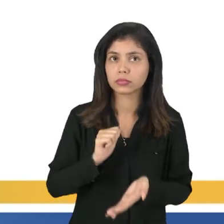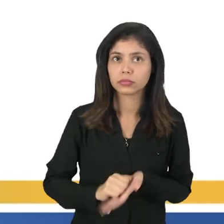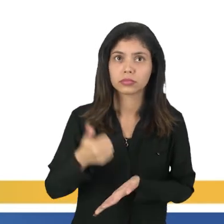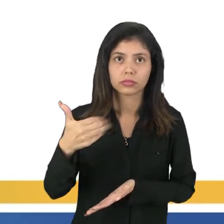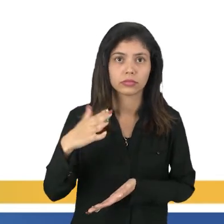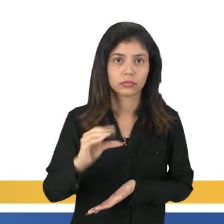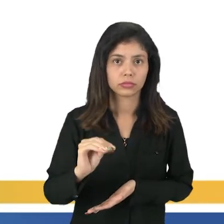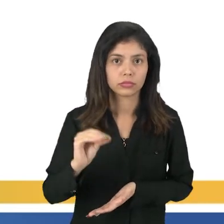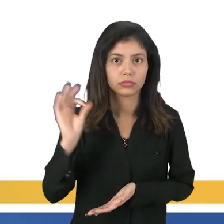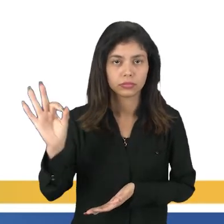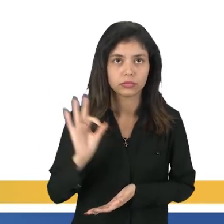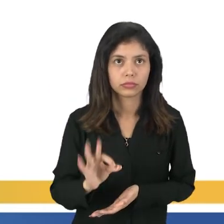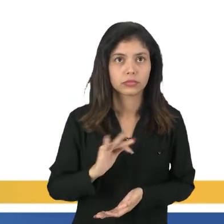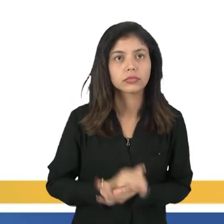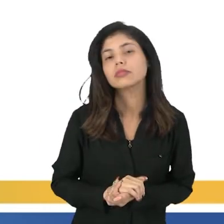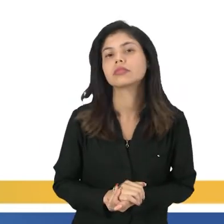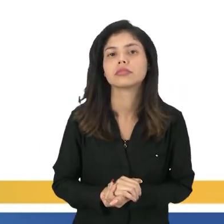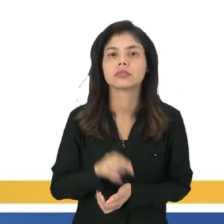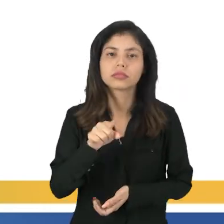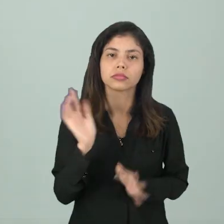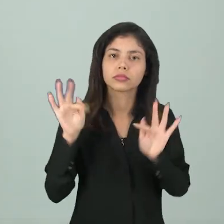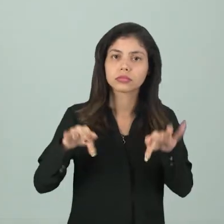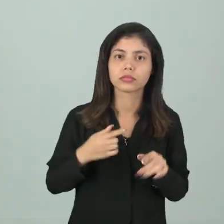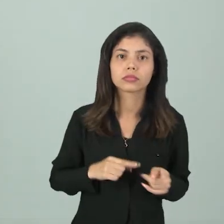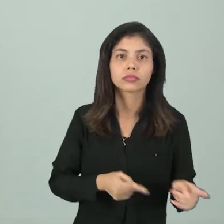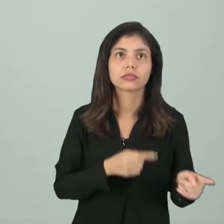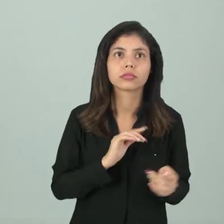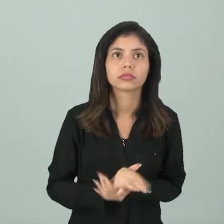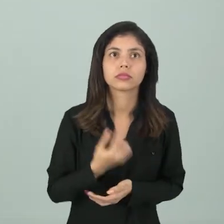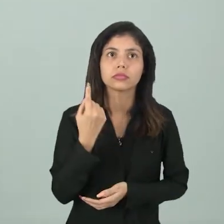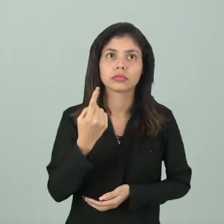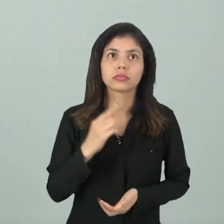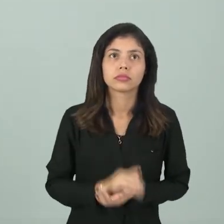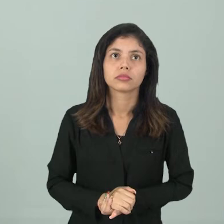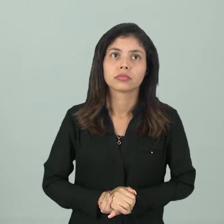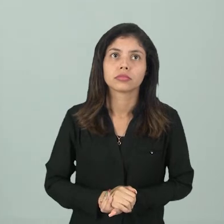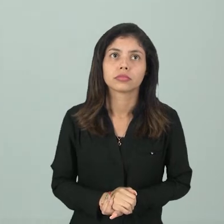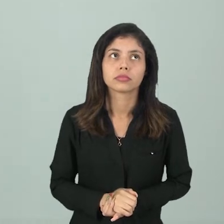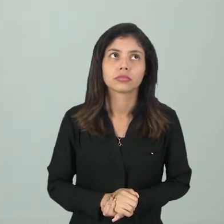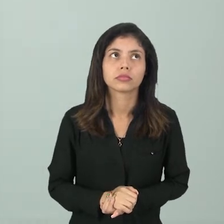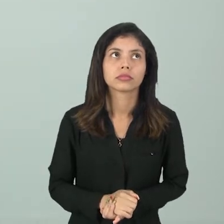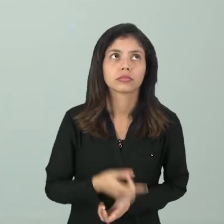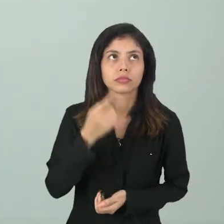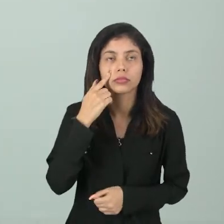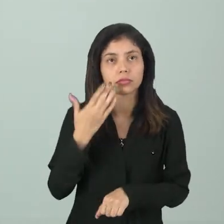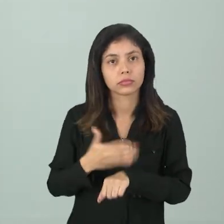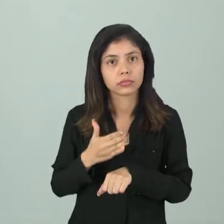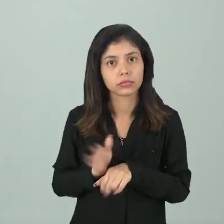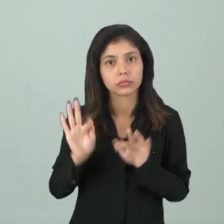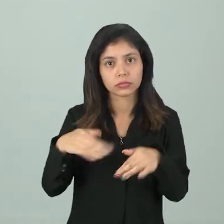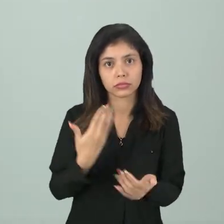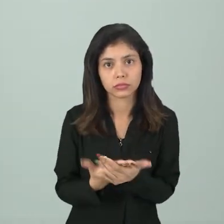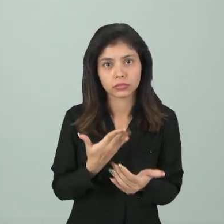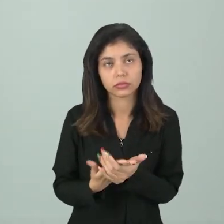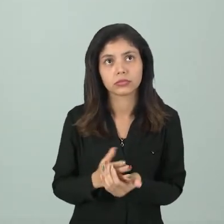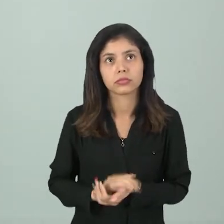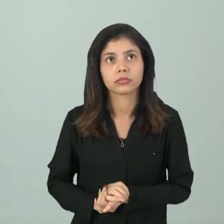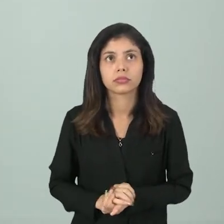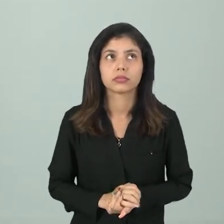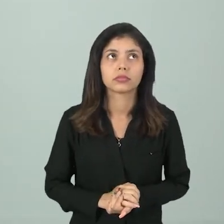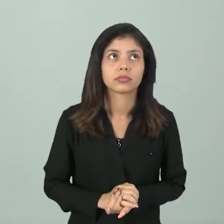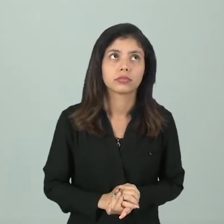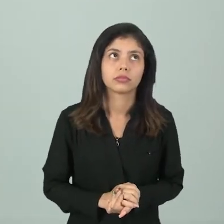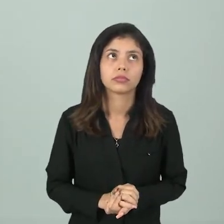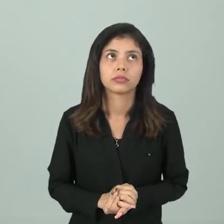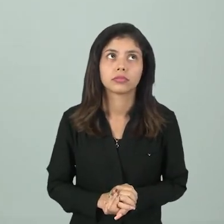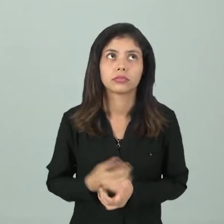10%. Não esqueça disso, tá bom? Aqui a gente finaliza o desafio 1, tá bom? A gente está praticamente finalizando nossa aula. Vou colocar aqui para